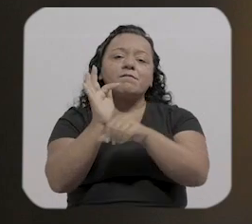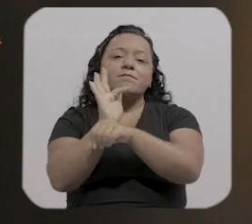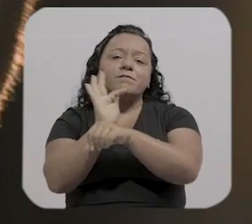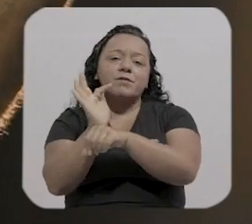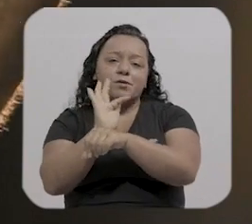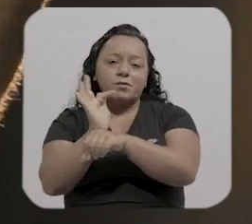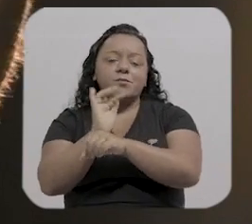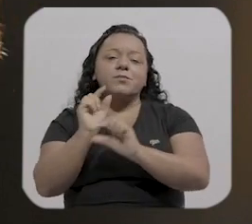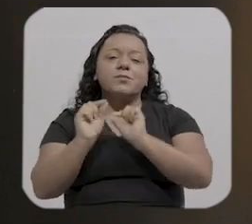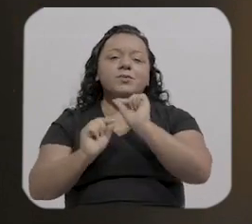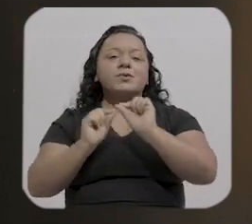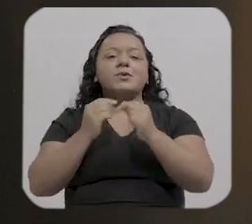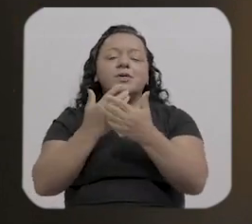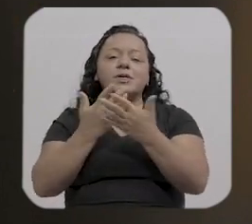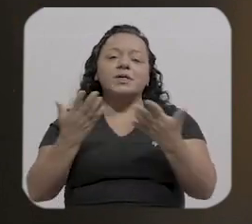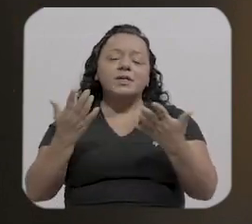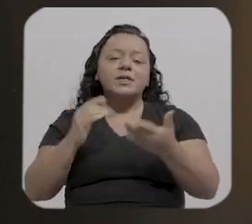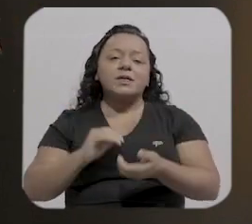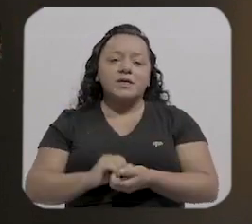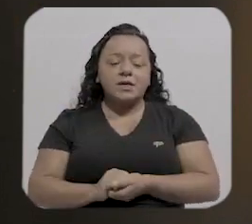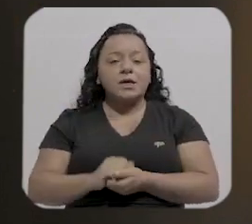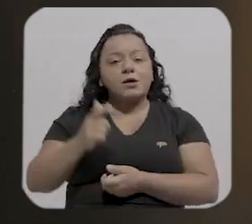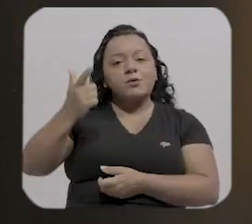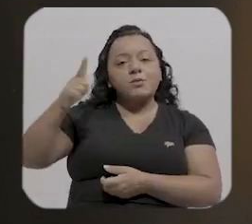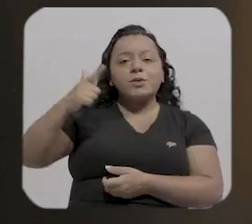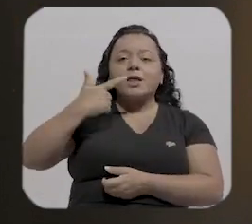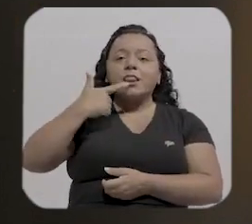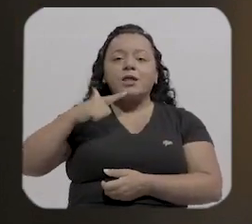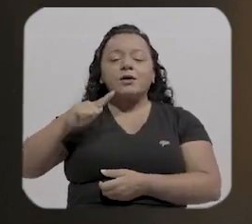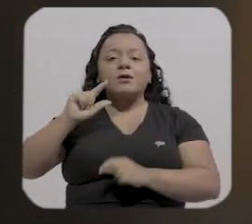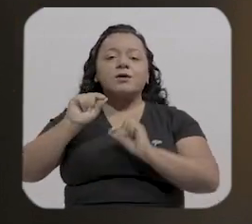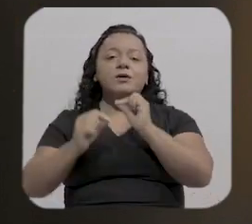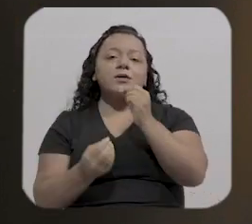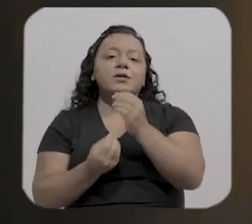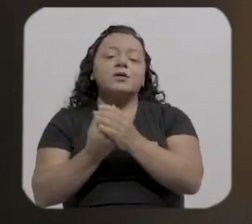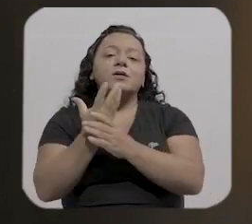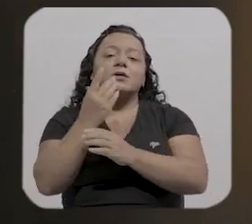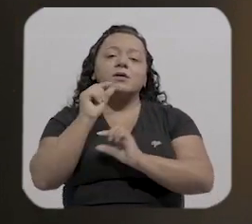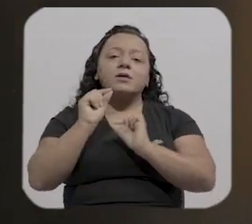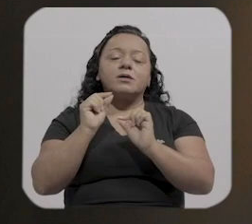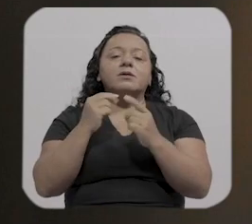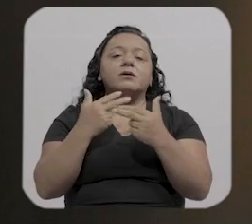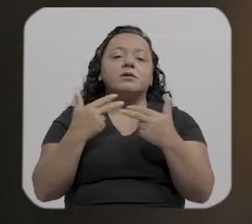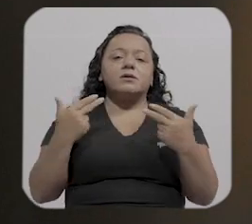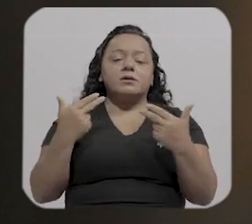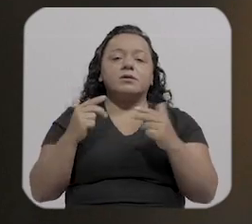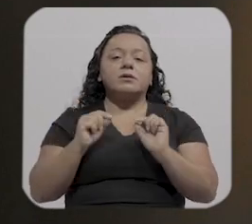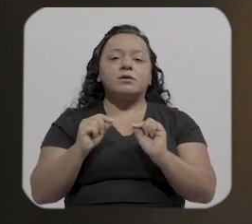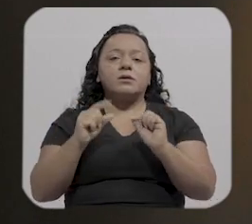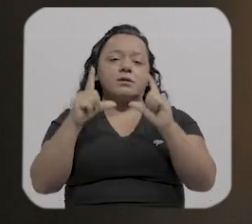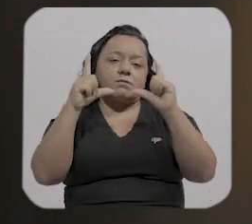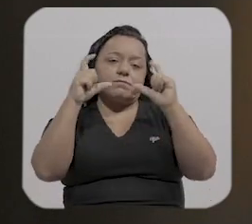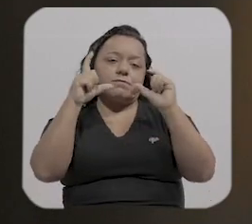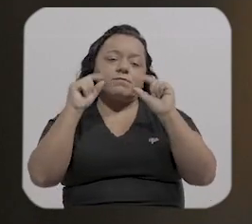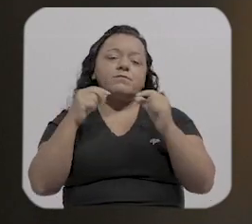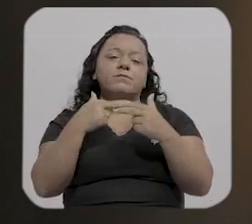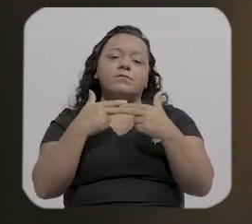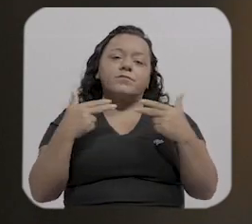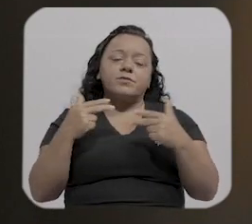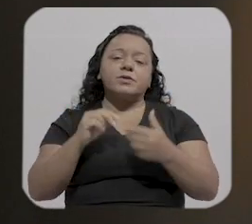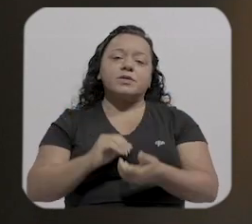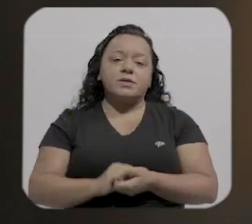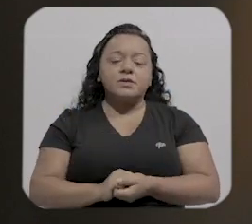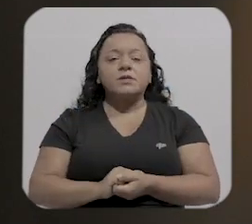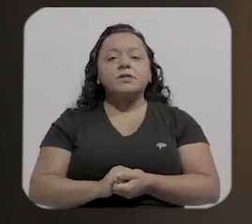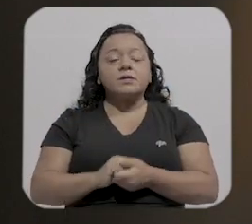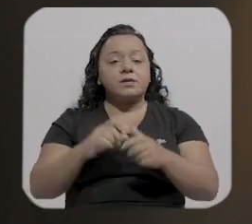como um filme legendado, um filme em outra língua, e que a gente cria uma legenda, né? Eu procuro dar essas fotografias